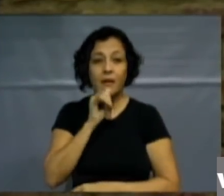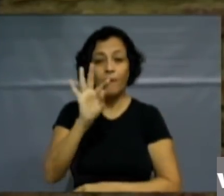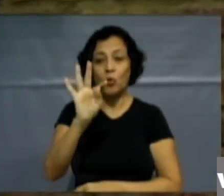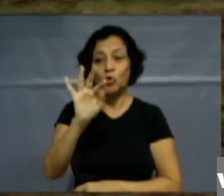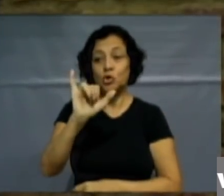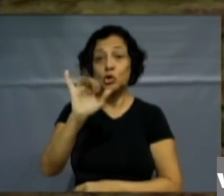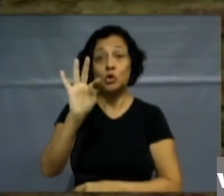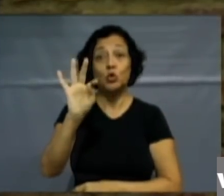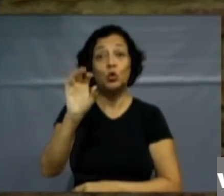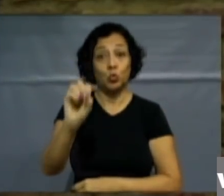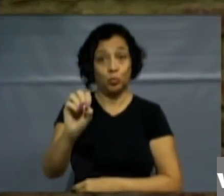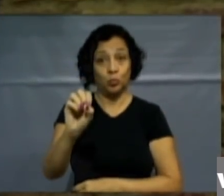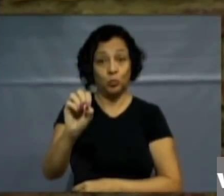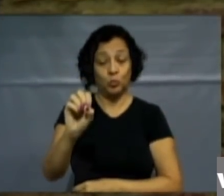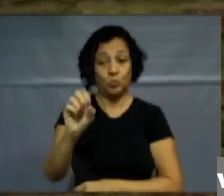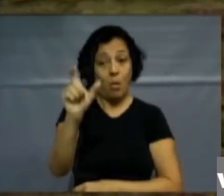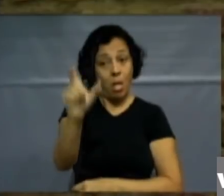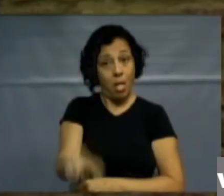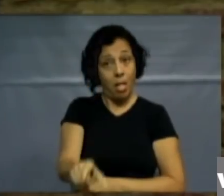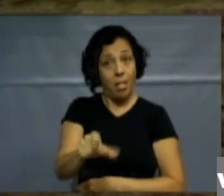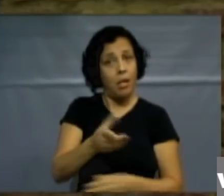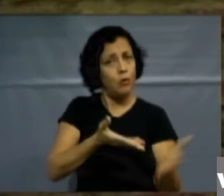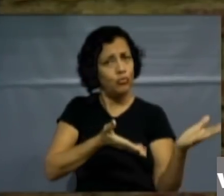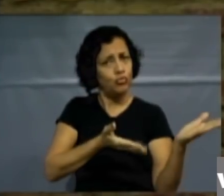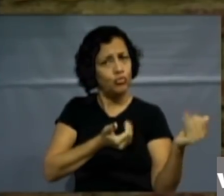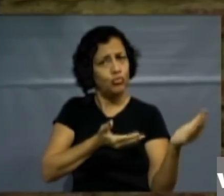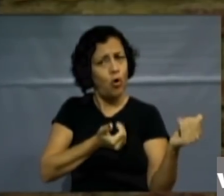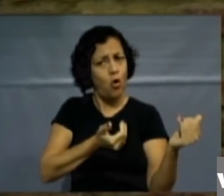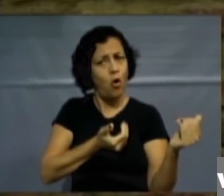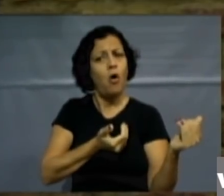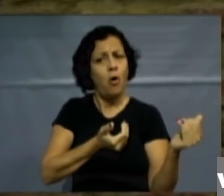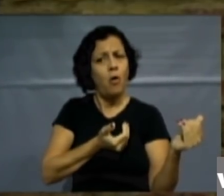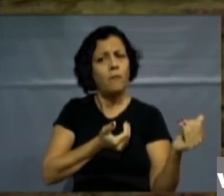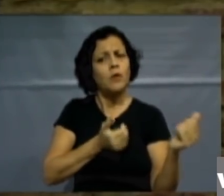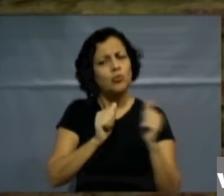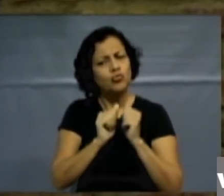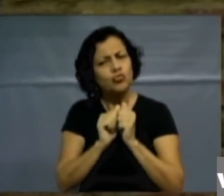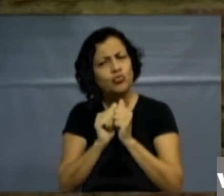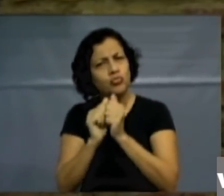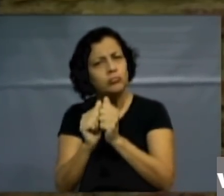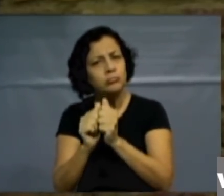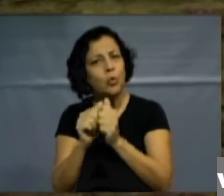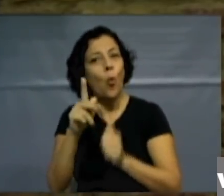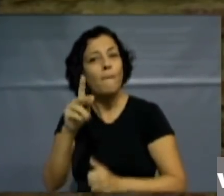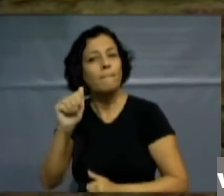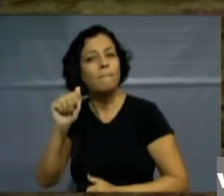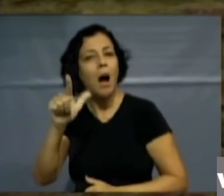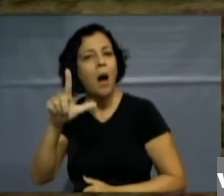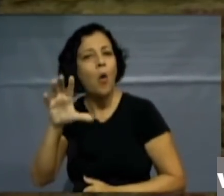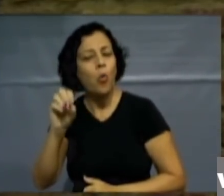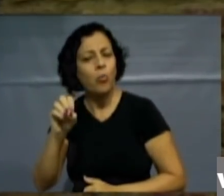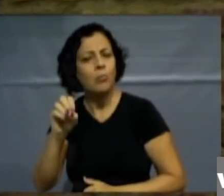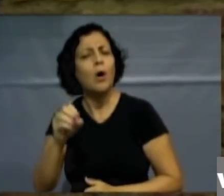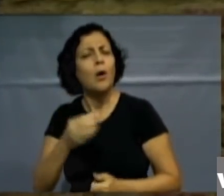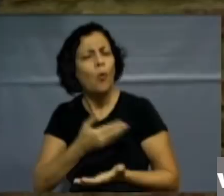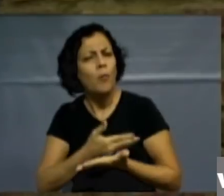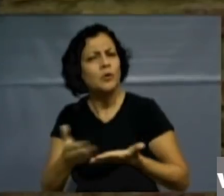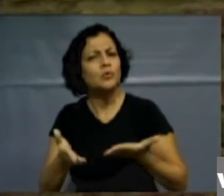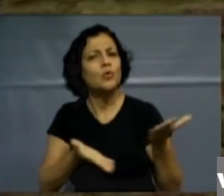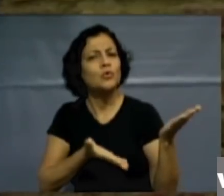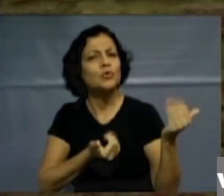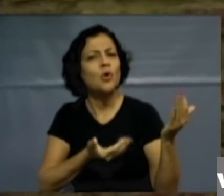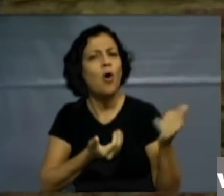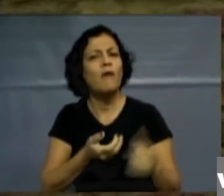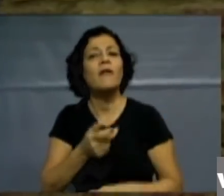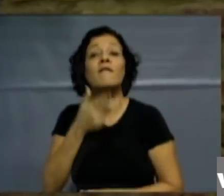né, que esteve lá no tempo de Paulo, começou muito jovem mesmo, né? E ele então vai dizer